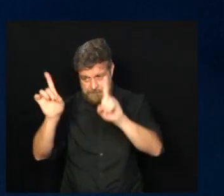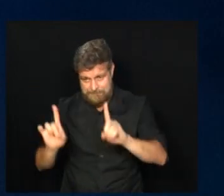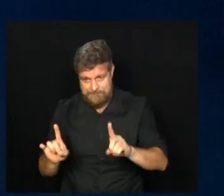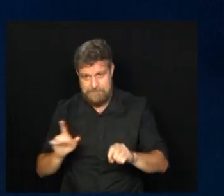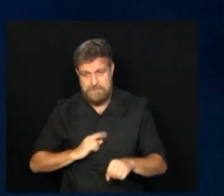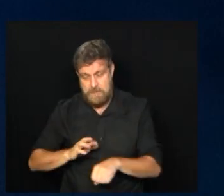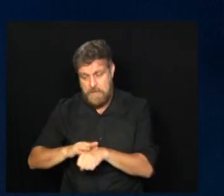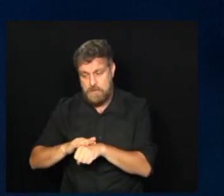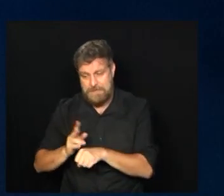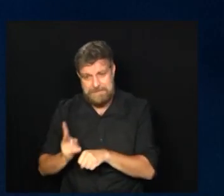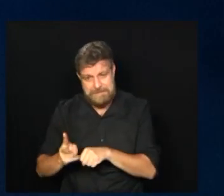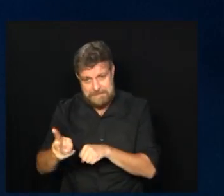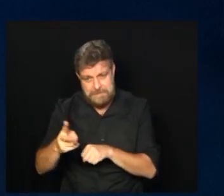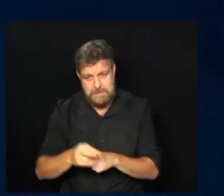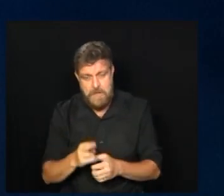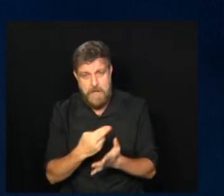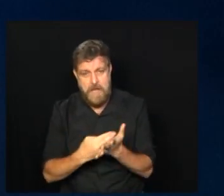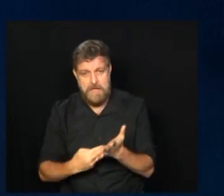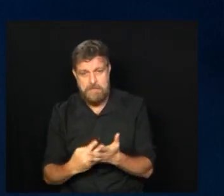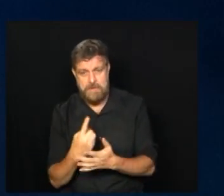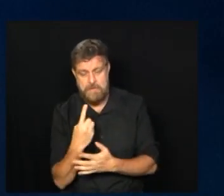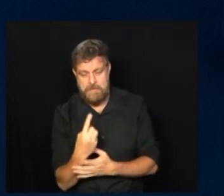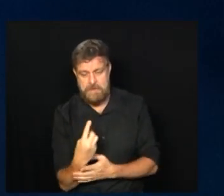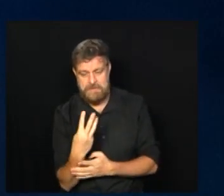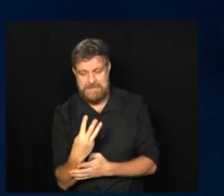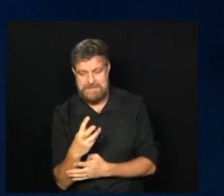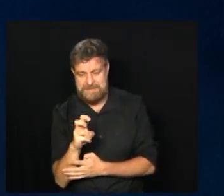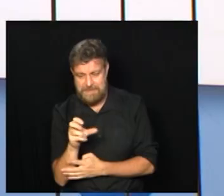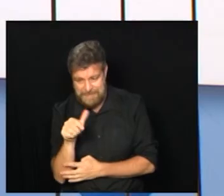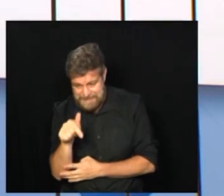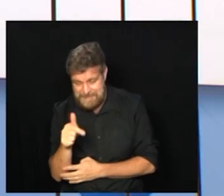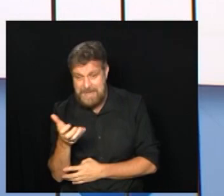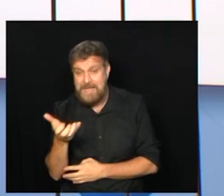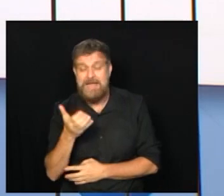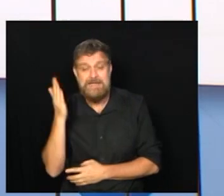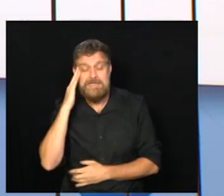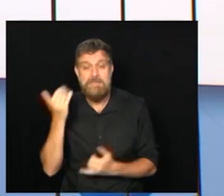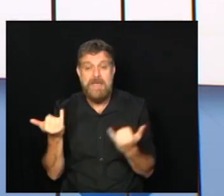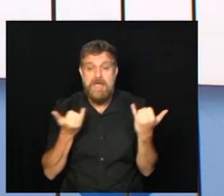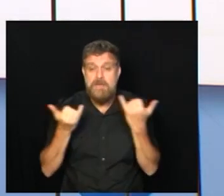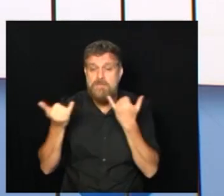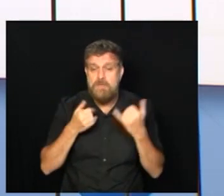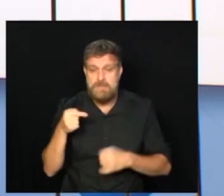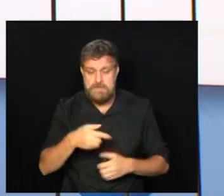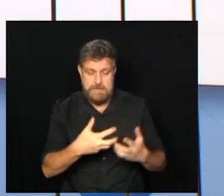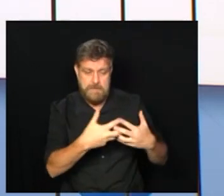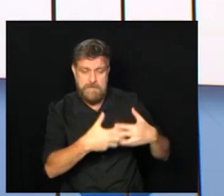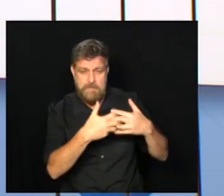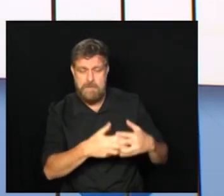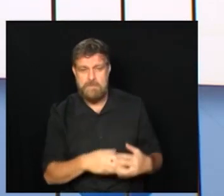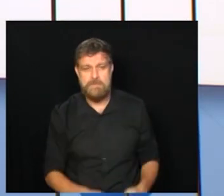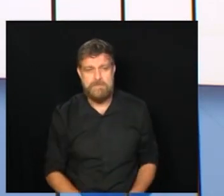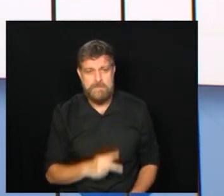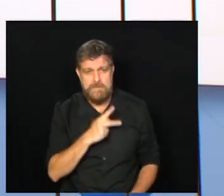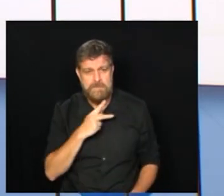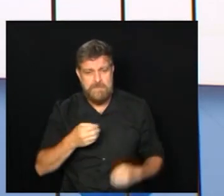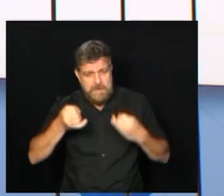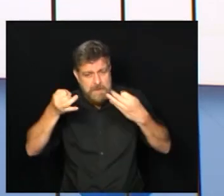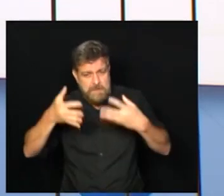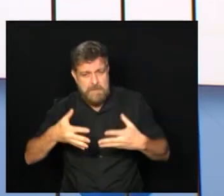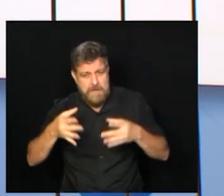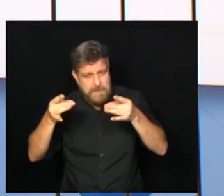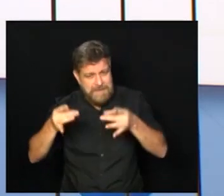O requerimento de número 1357 quer informações sobre o serviço e o vereador detalha o